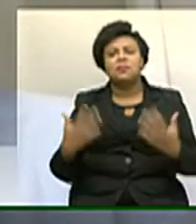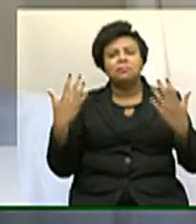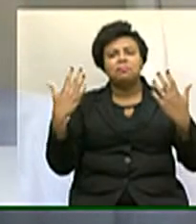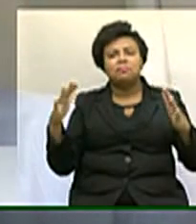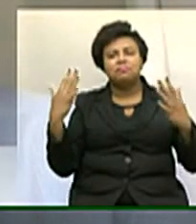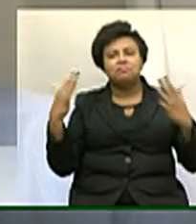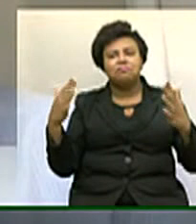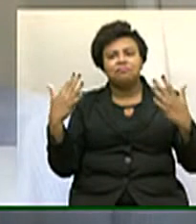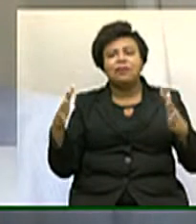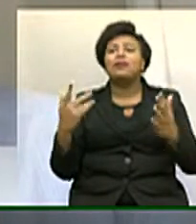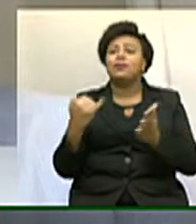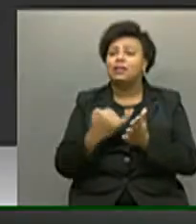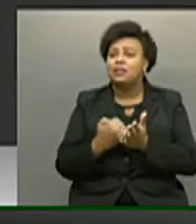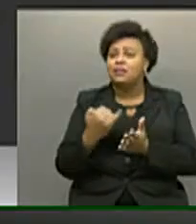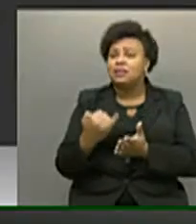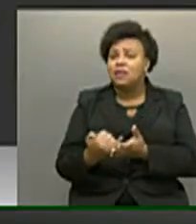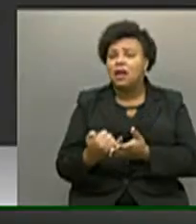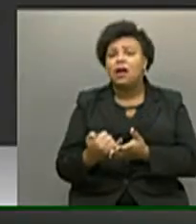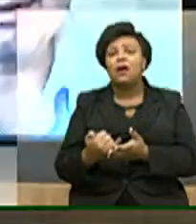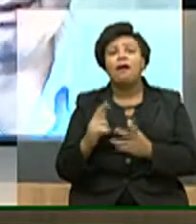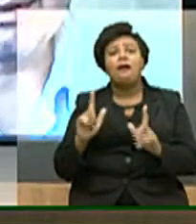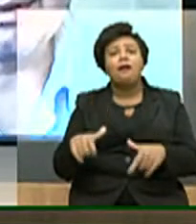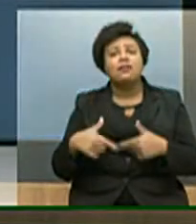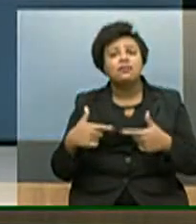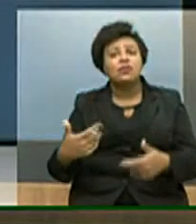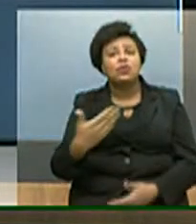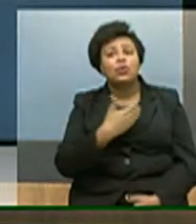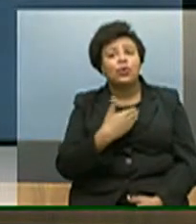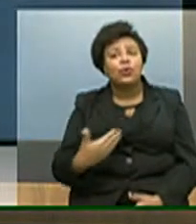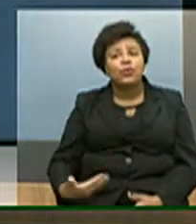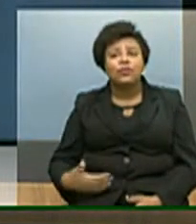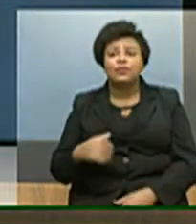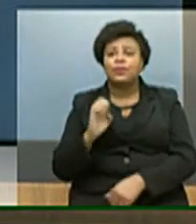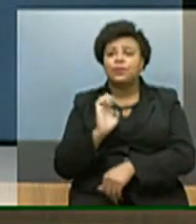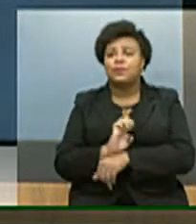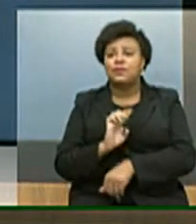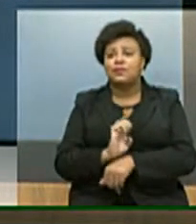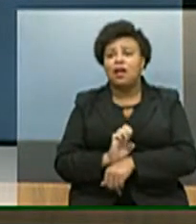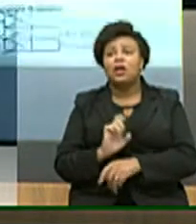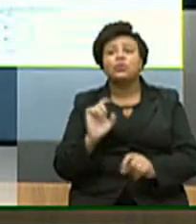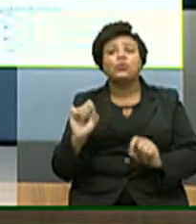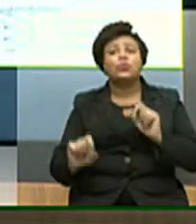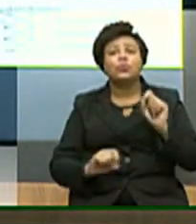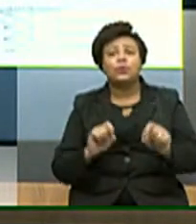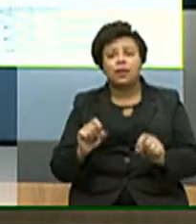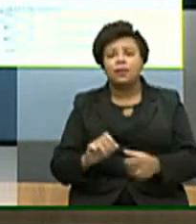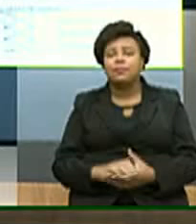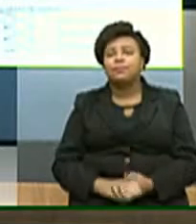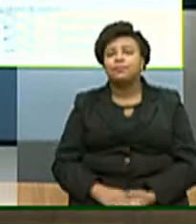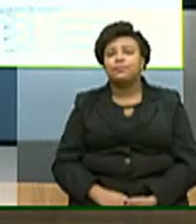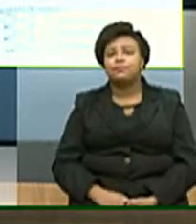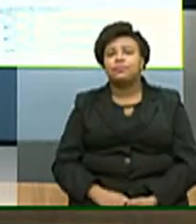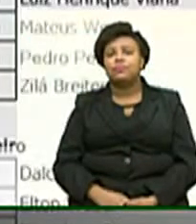parabenizar inicialmente a iniciativa do governo do estado no sentido de